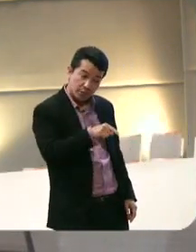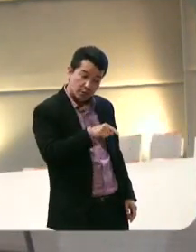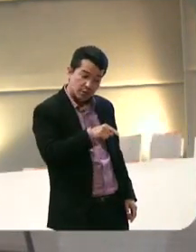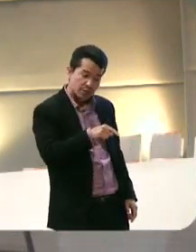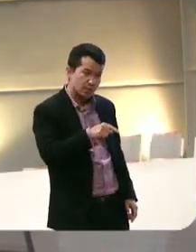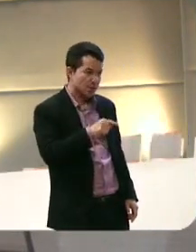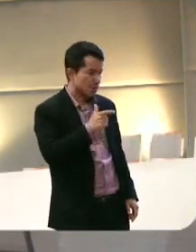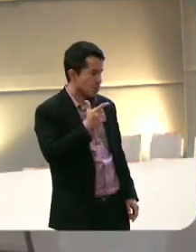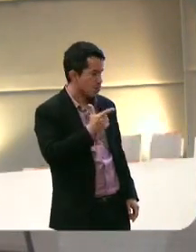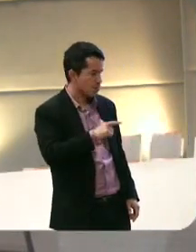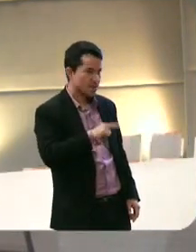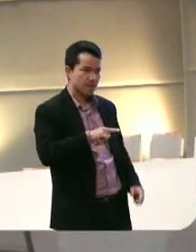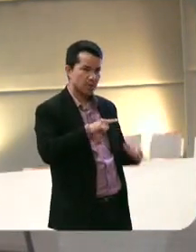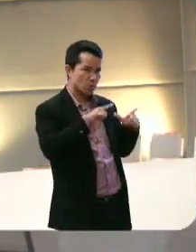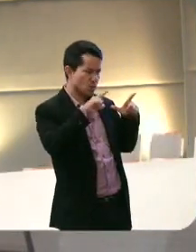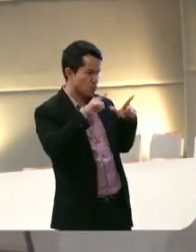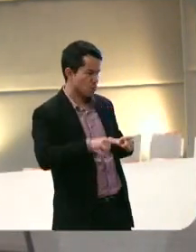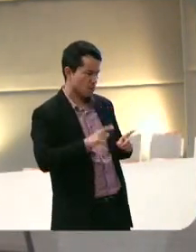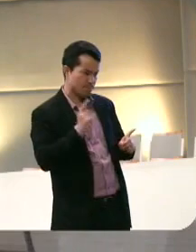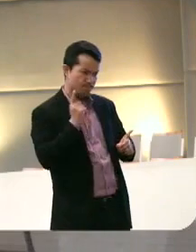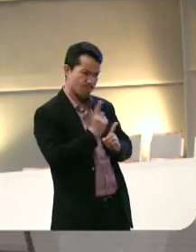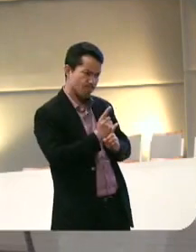um lugar de encontro.